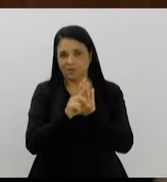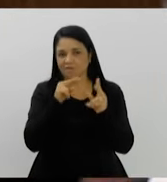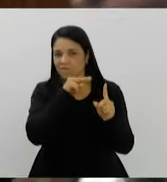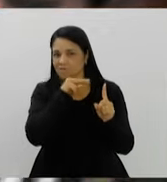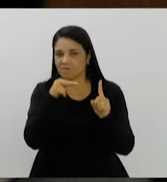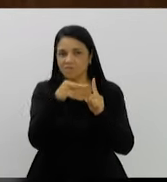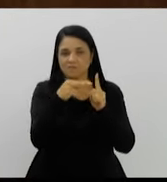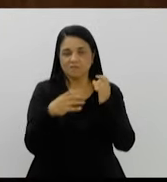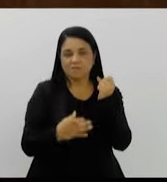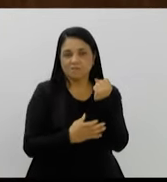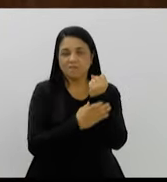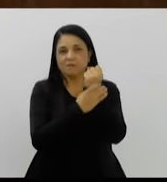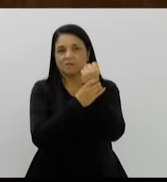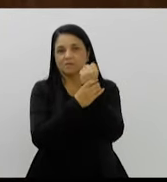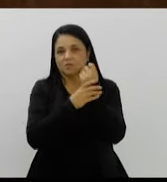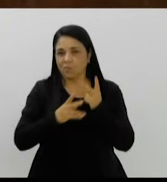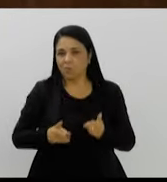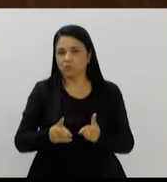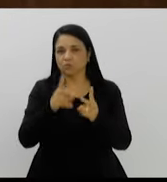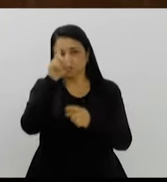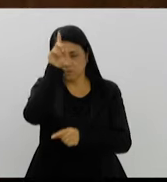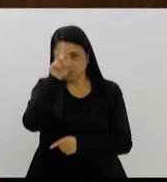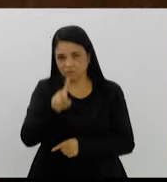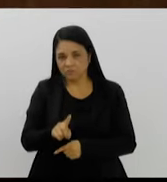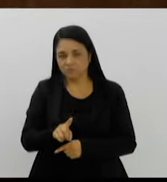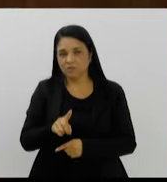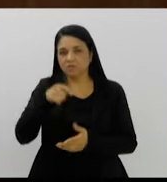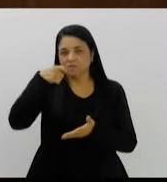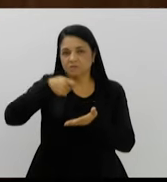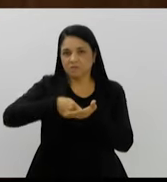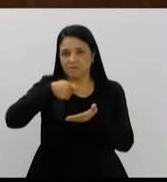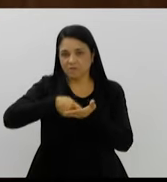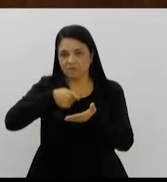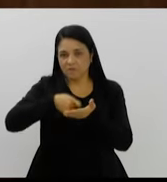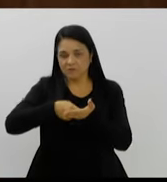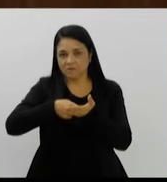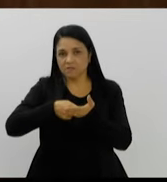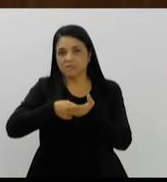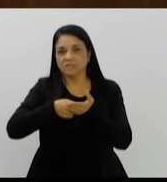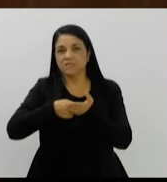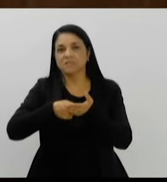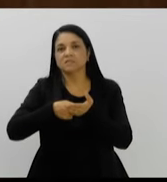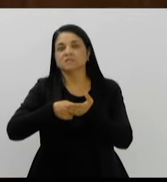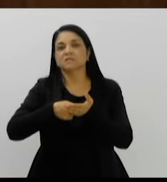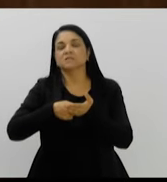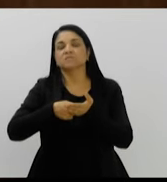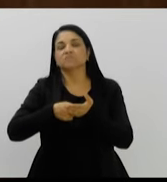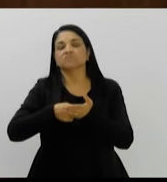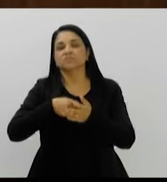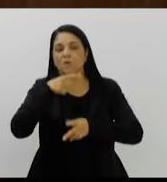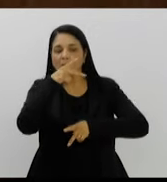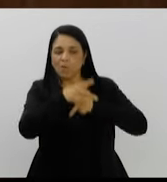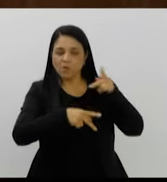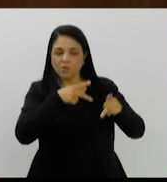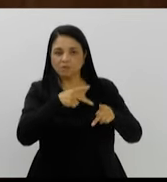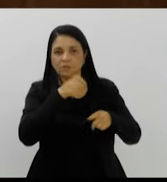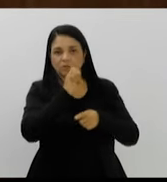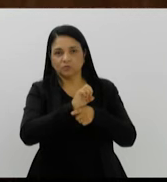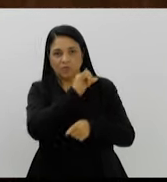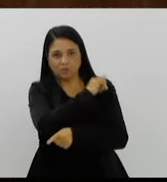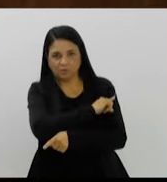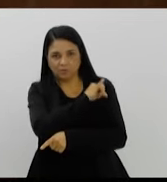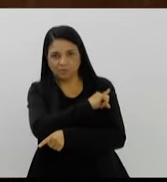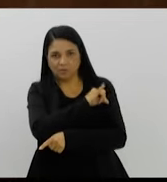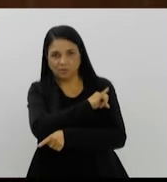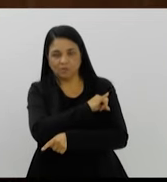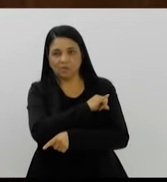garantir a continuidade dos direitos e deveres civis dos cidadãos Fluminenses impedido que